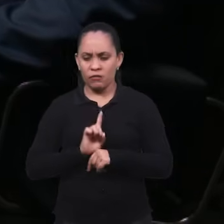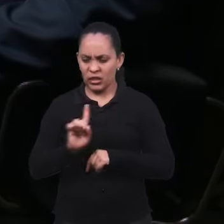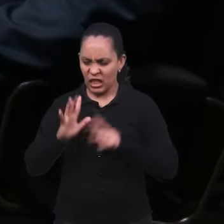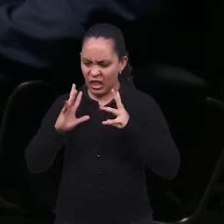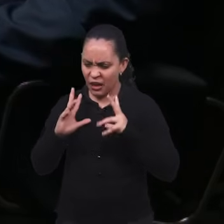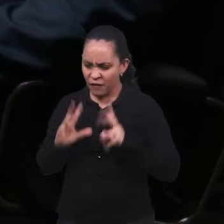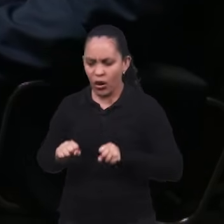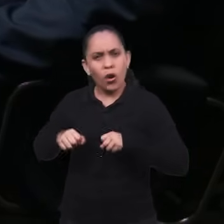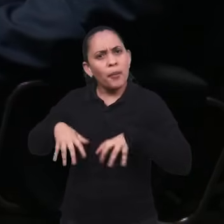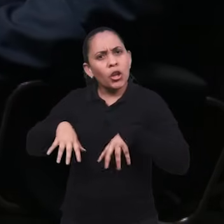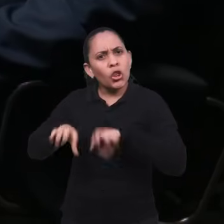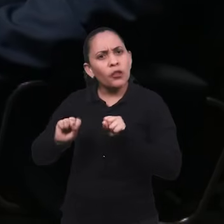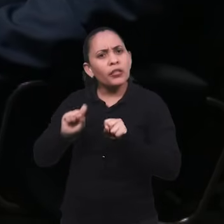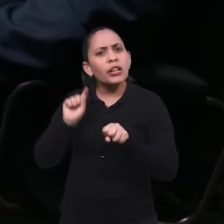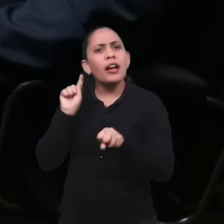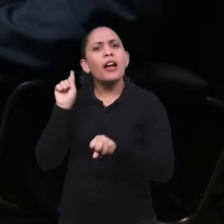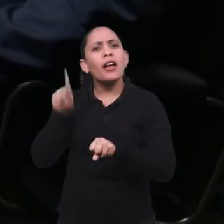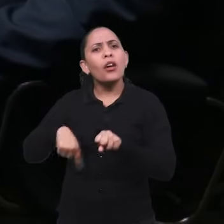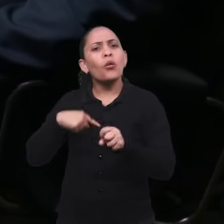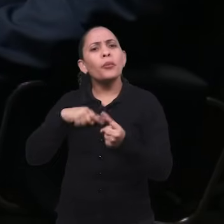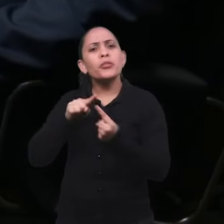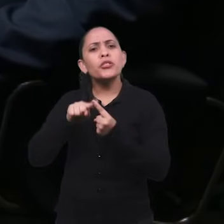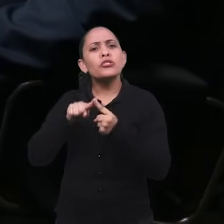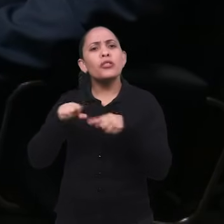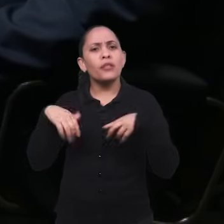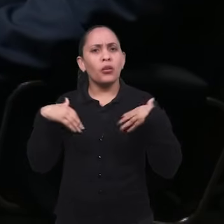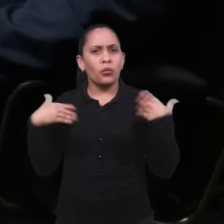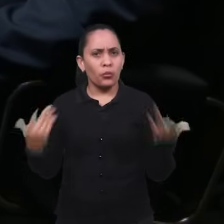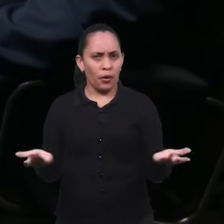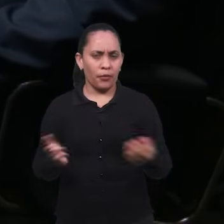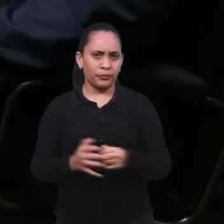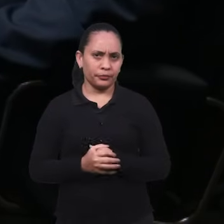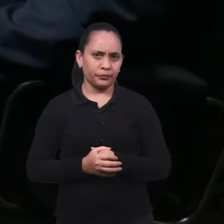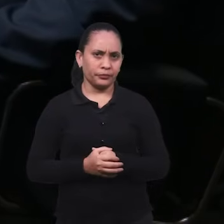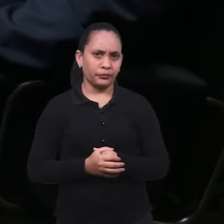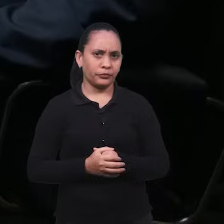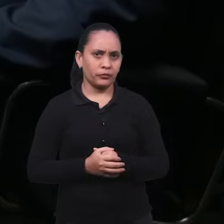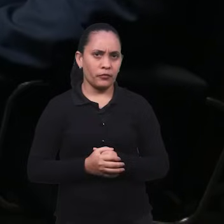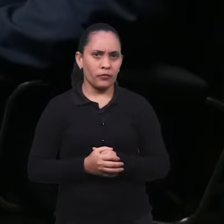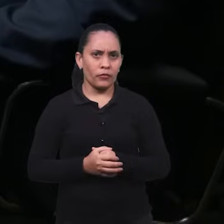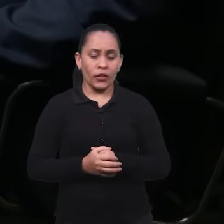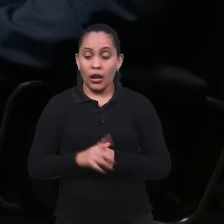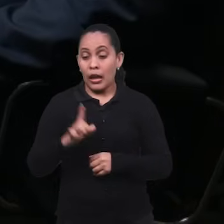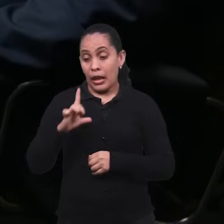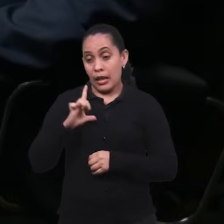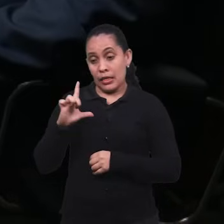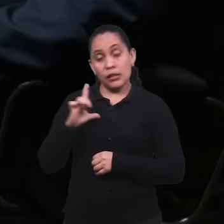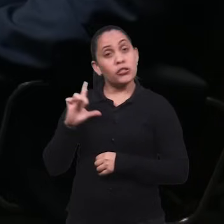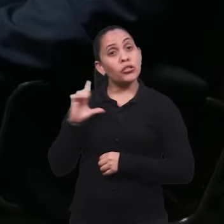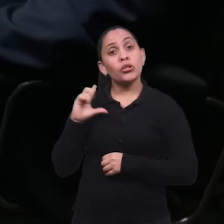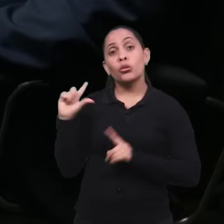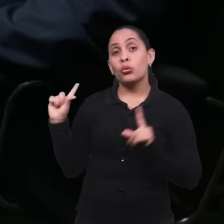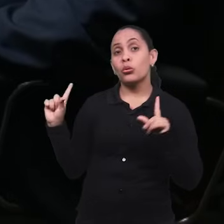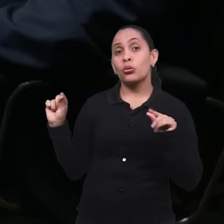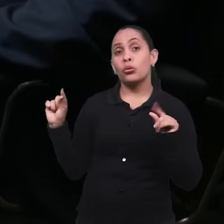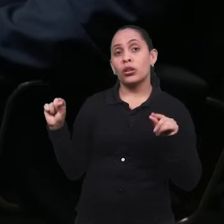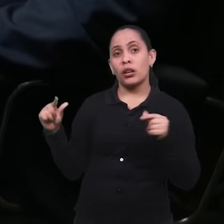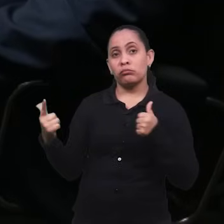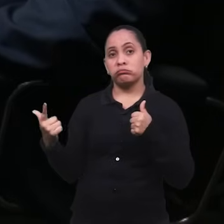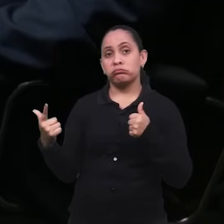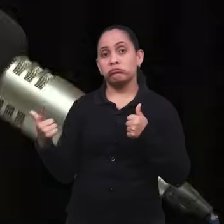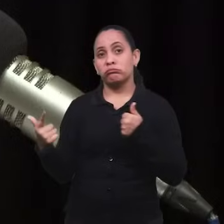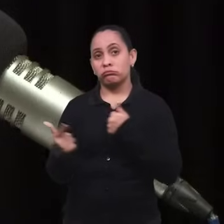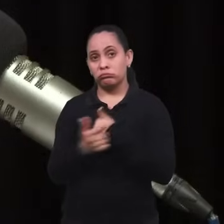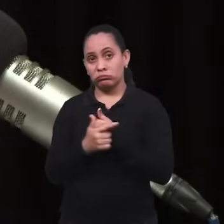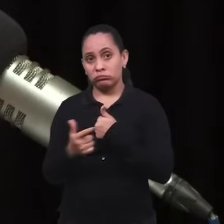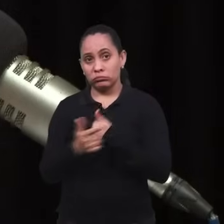com a novilha, com a minha novilha, né? O objetivo ali era exatamente que a novilha, ela tinha uma